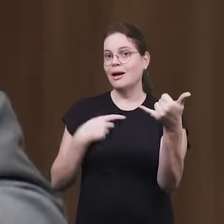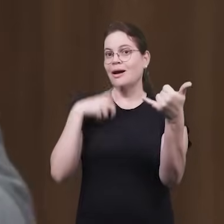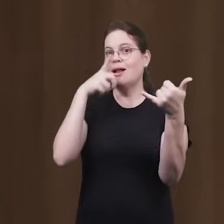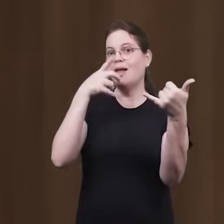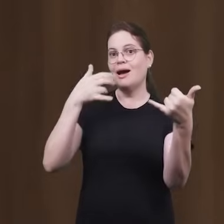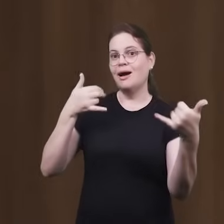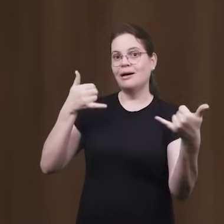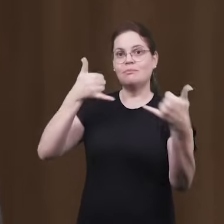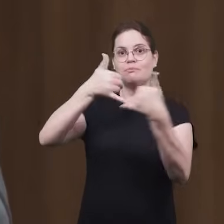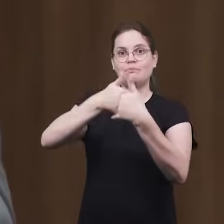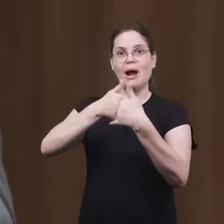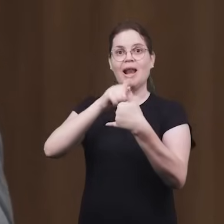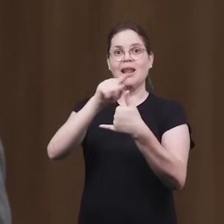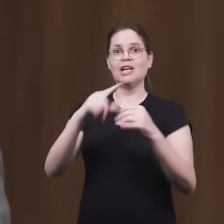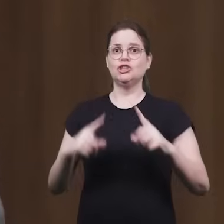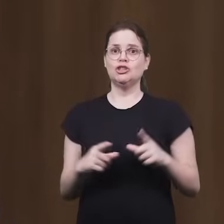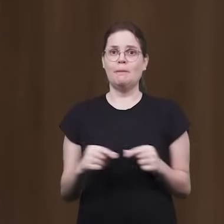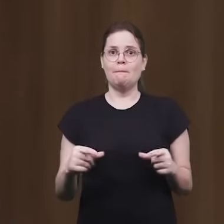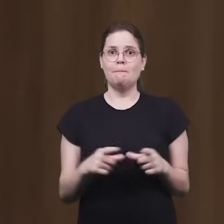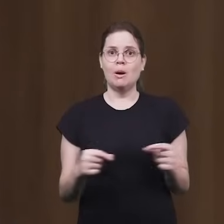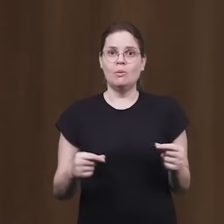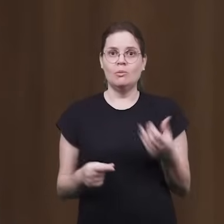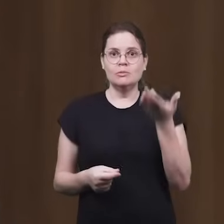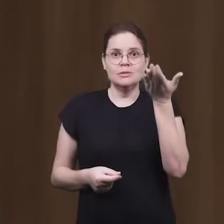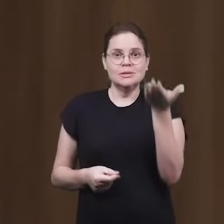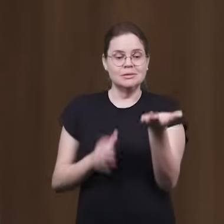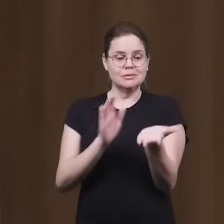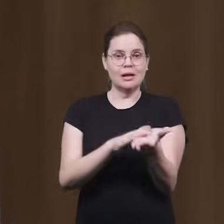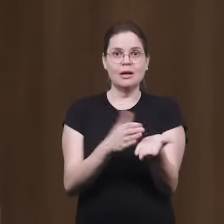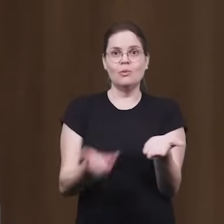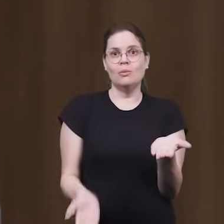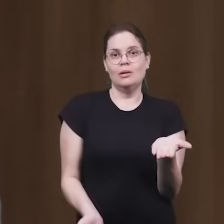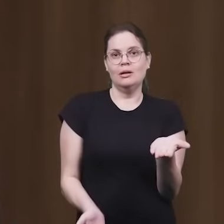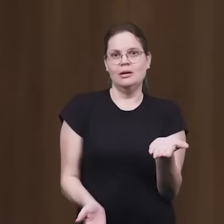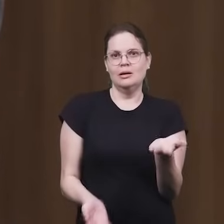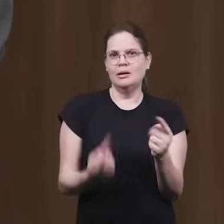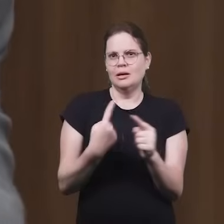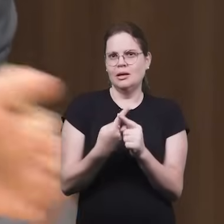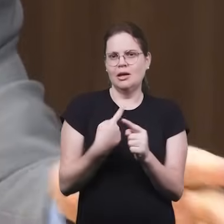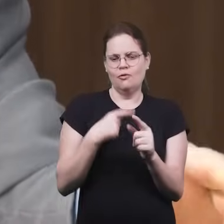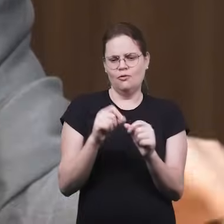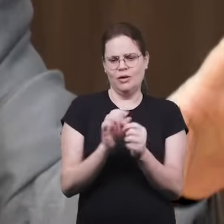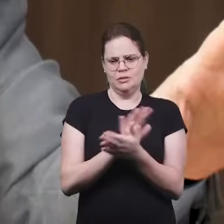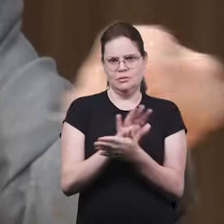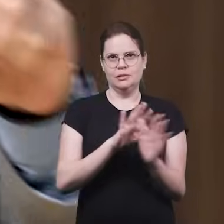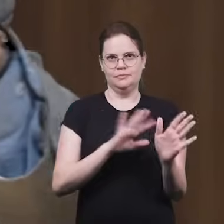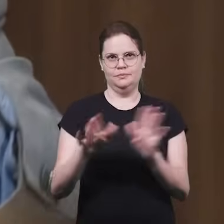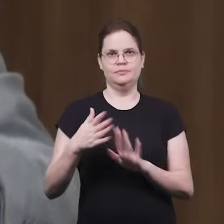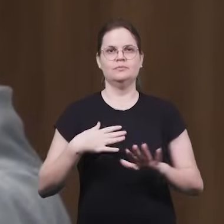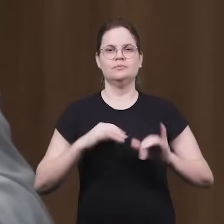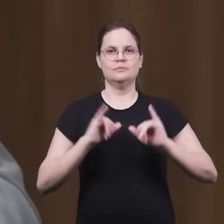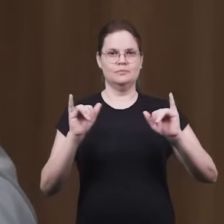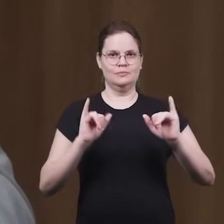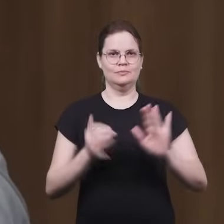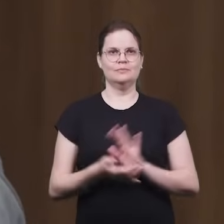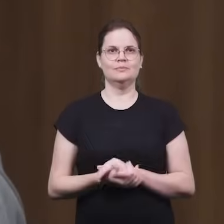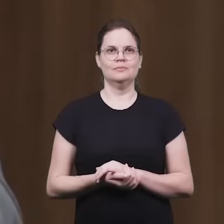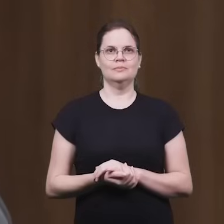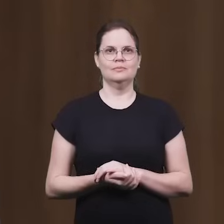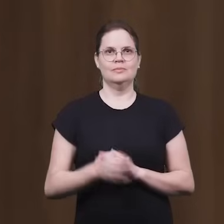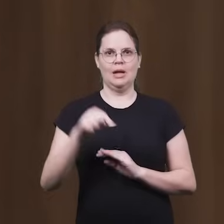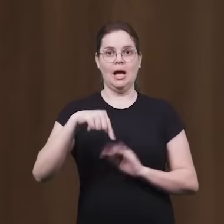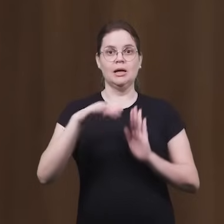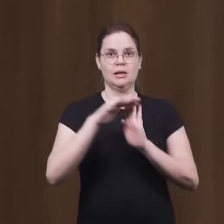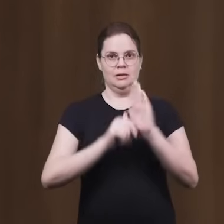na palma da mão. Na palma da minha mão. Por que eu não faço? Eu vou fazer uma propaganda. Perfeito. Vou fazer uma propaganda aqui da